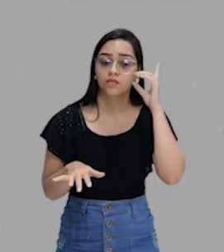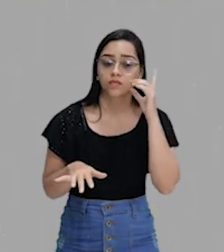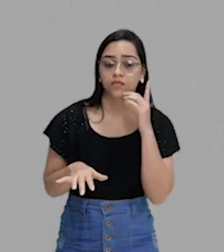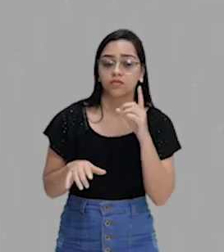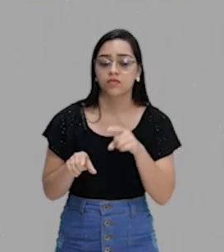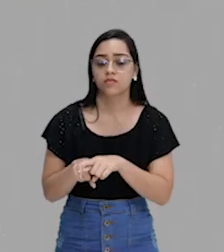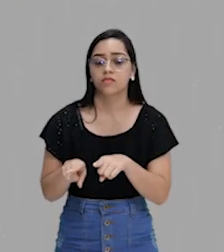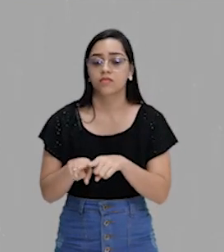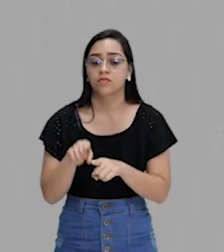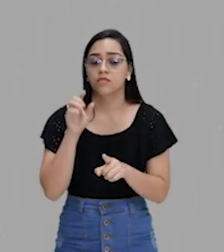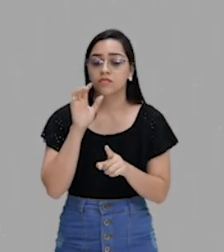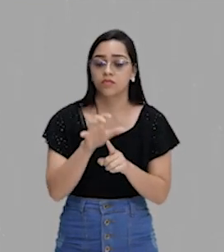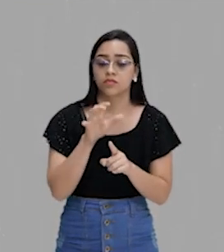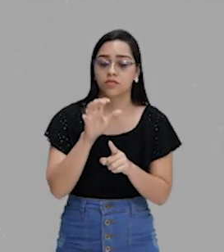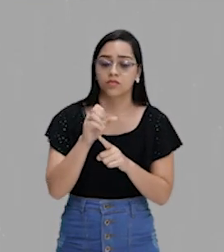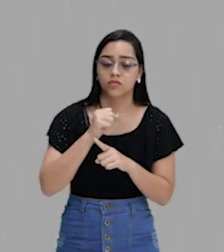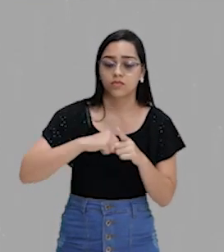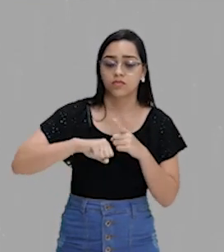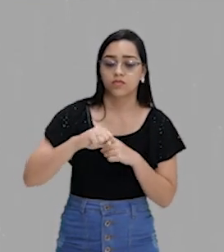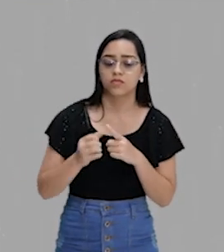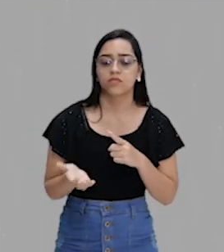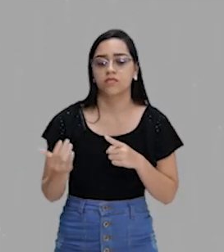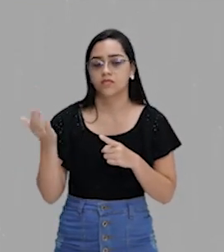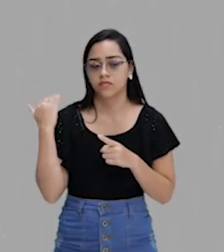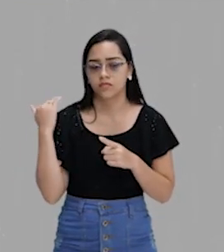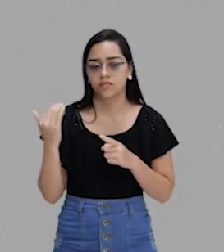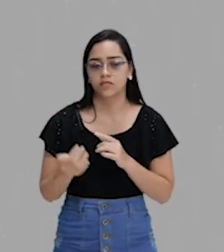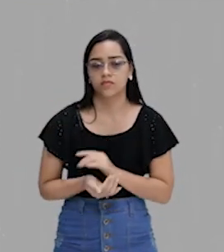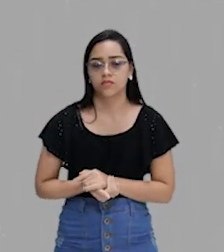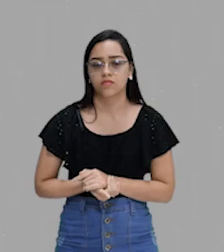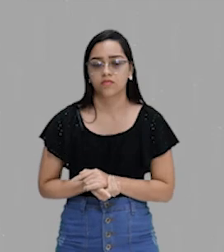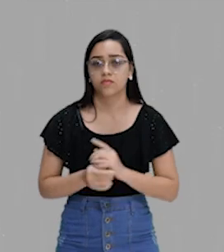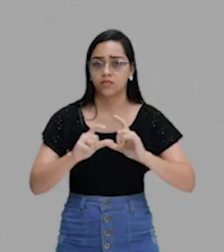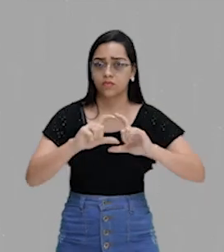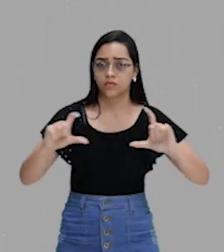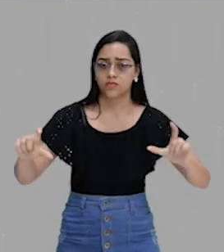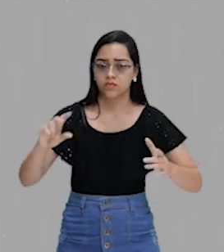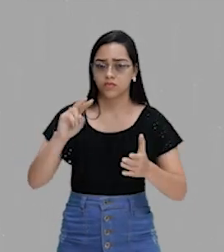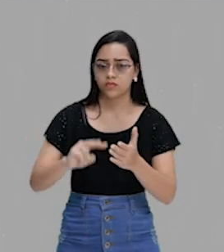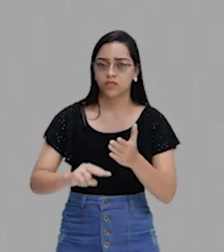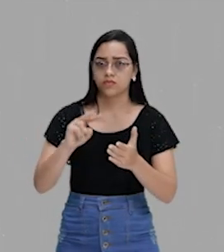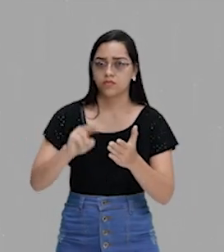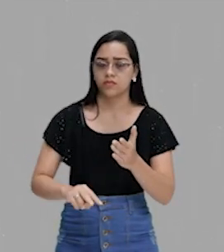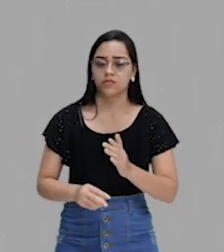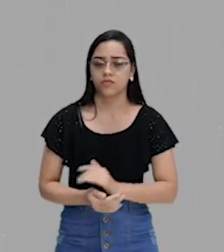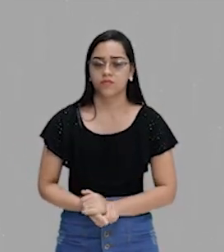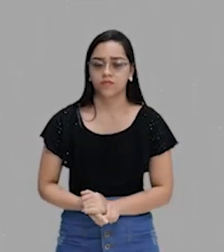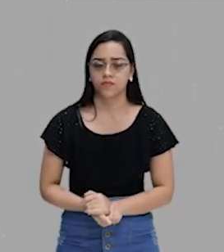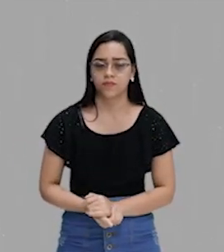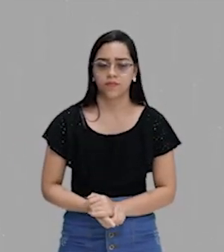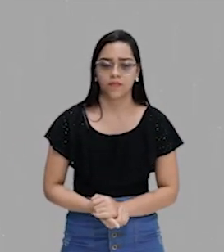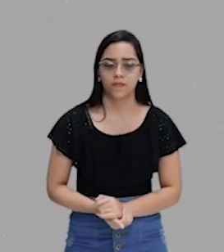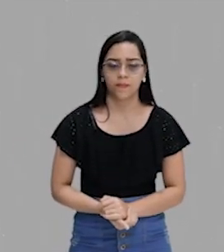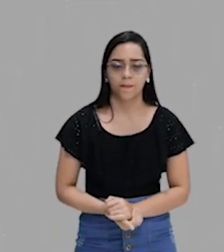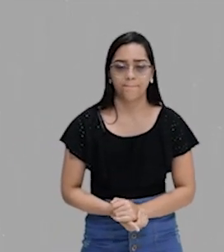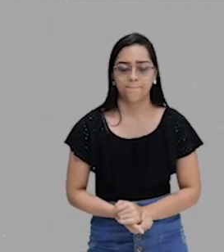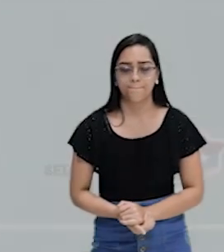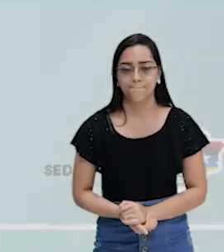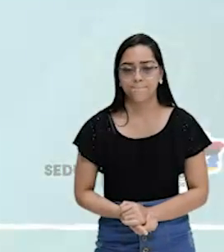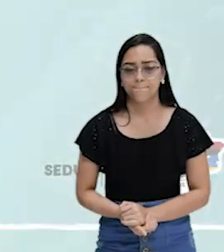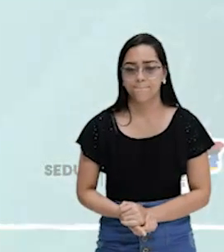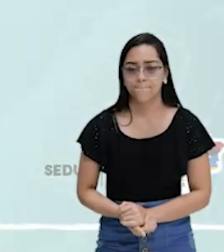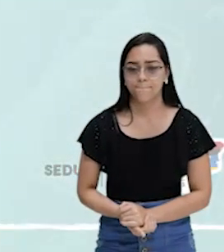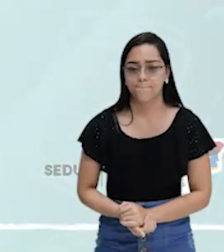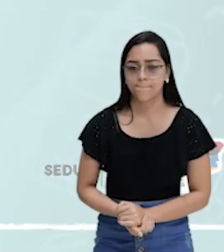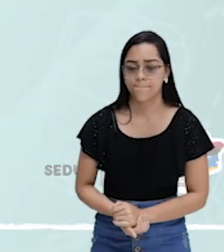Darwin influenciou a sociedade na época, tá? Esse livro, aqui é o Charles Darwin